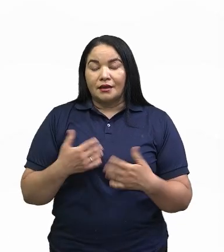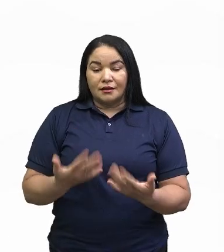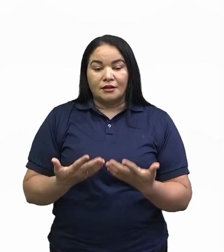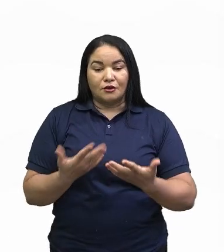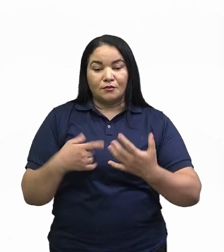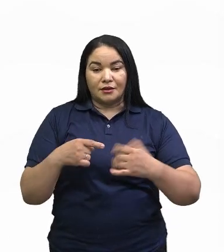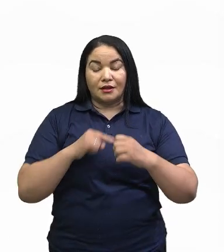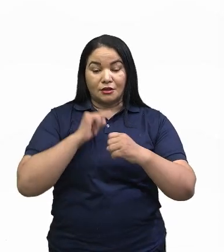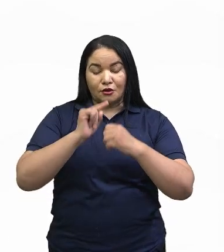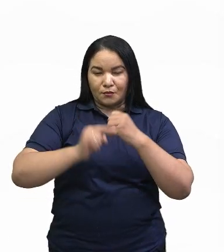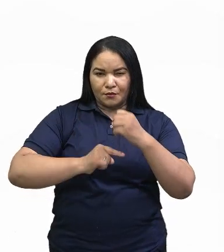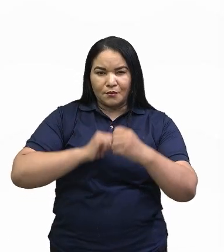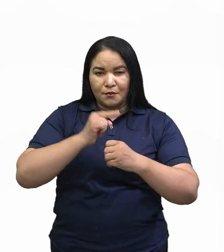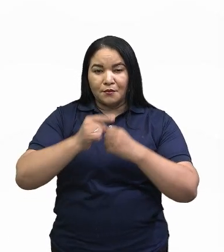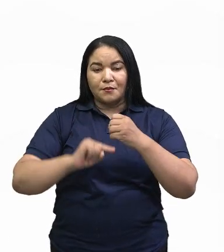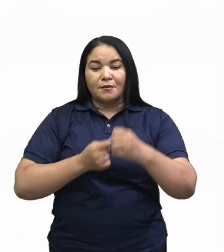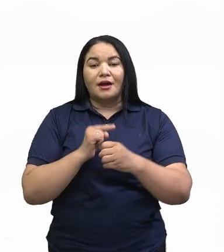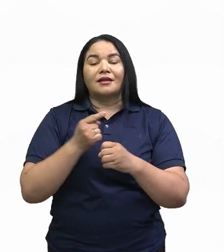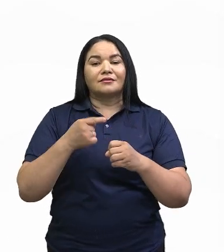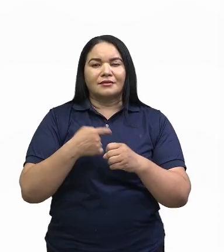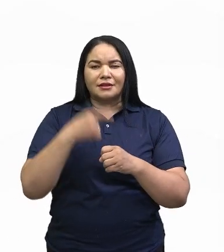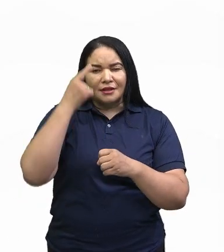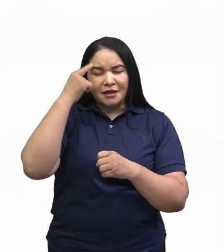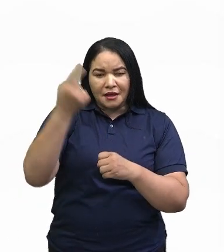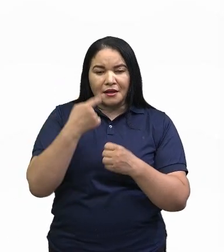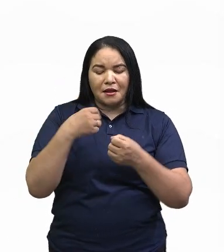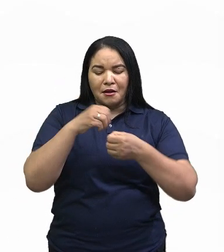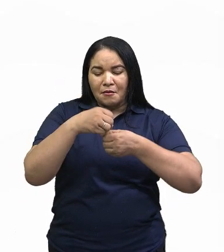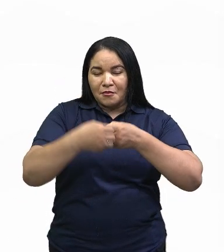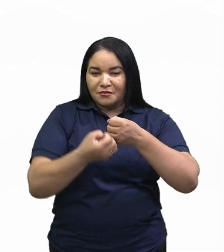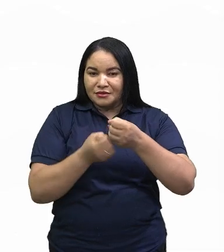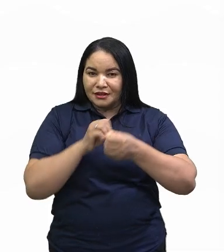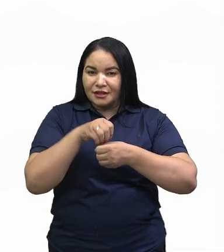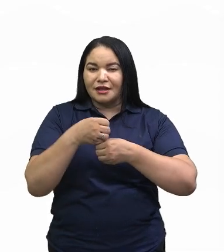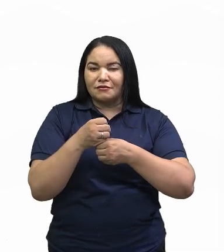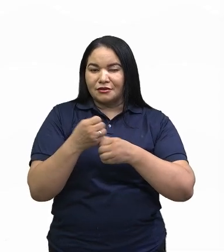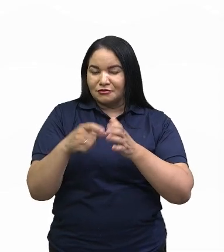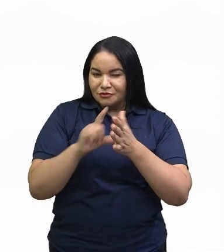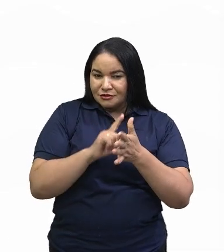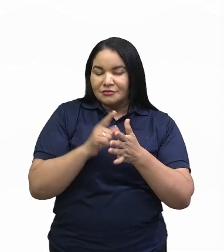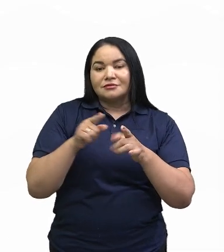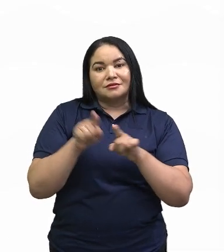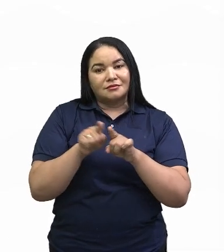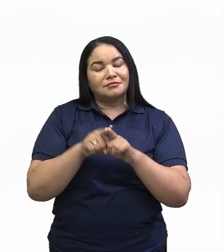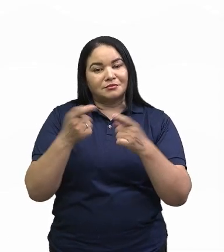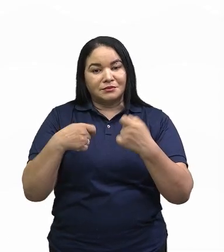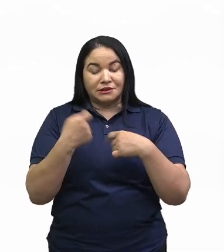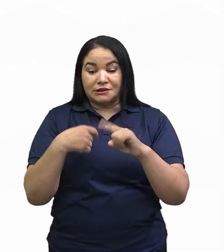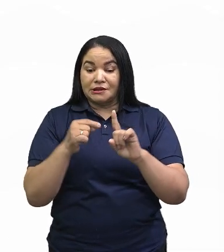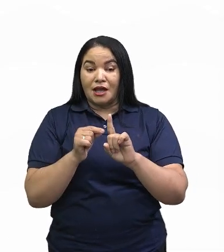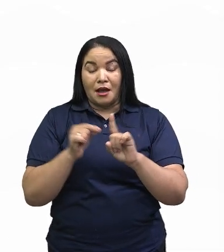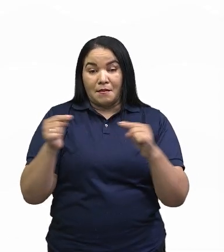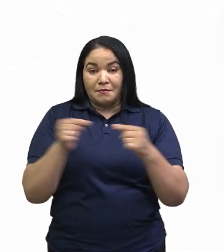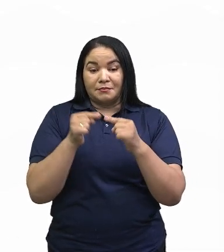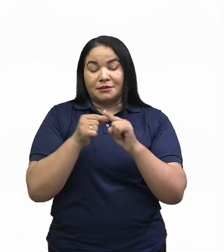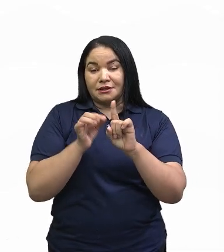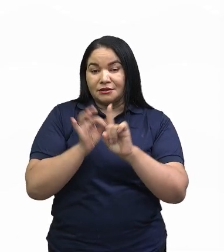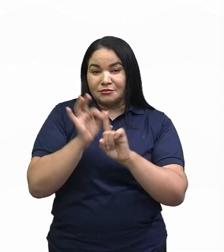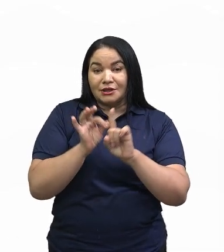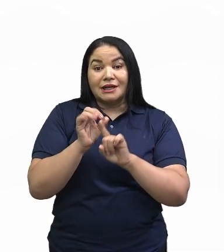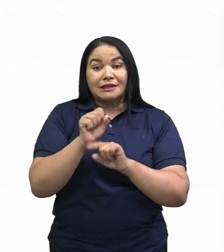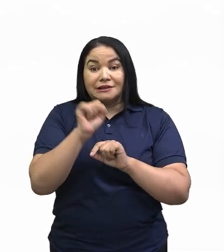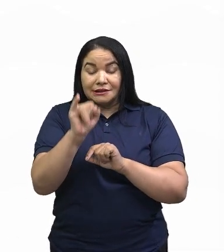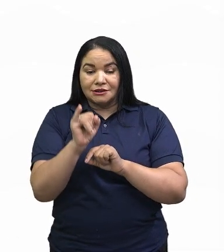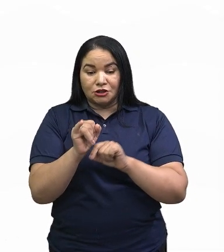das moléculas, lá no início? Era porque iríamos definir a temperatura. Quanto mais